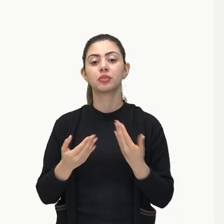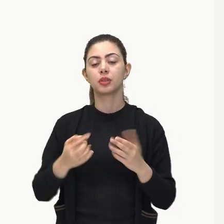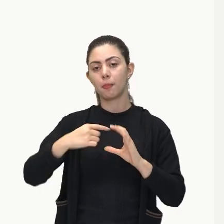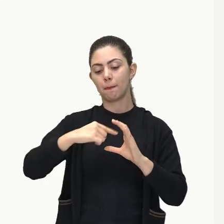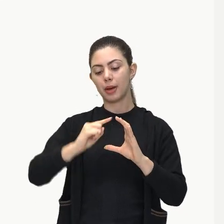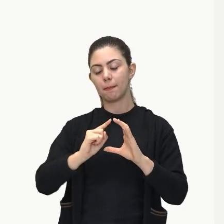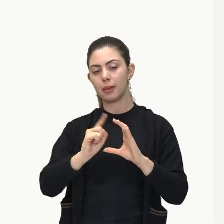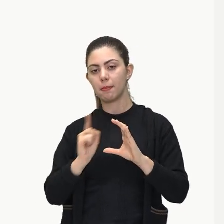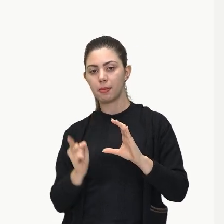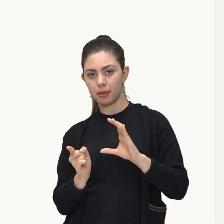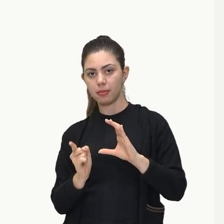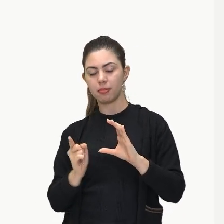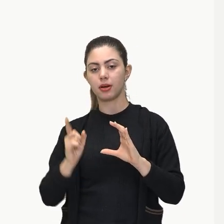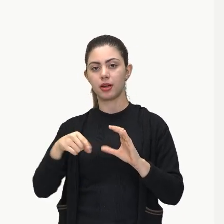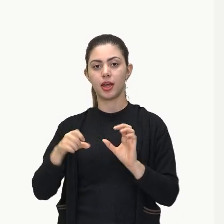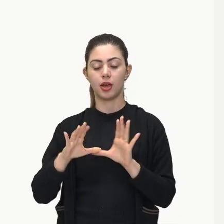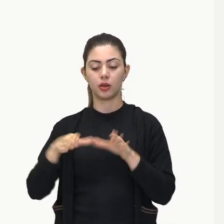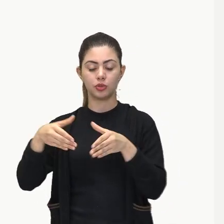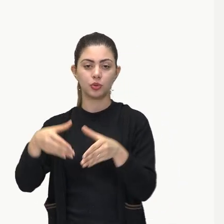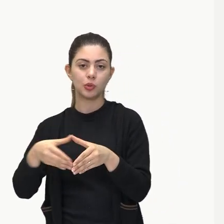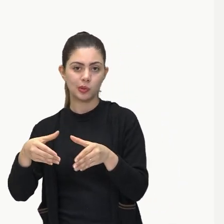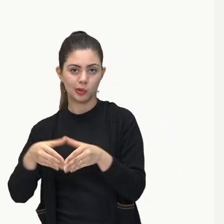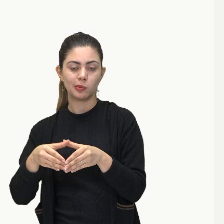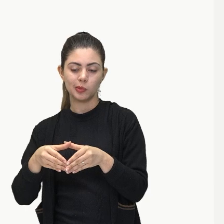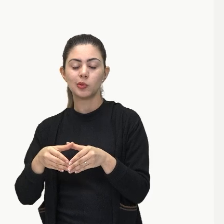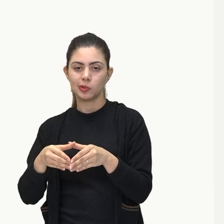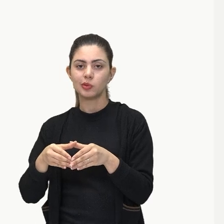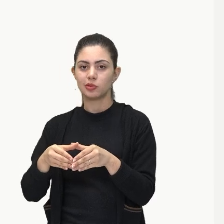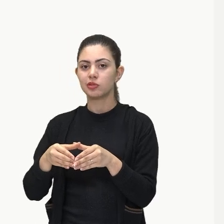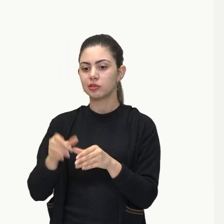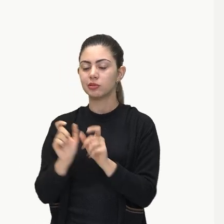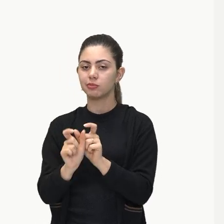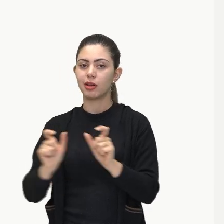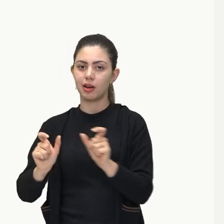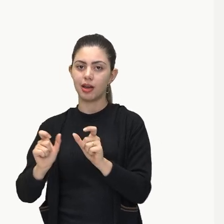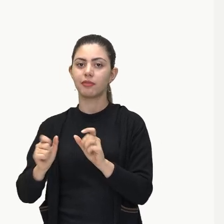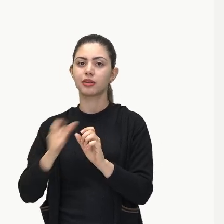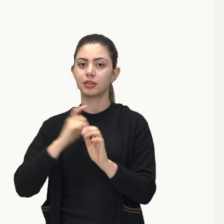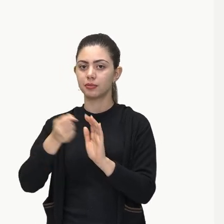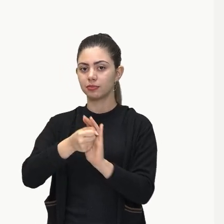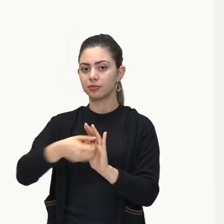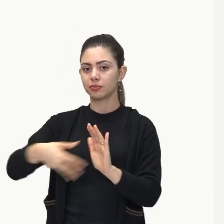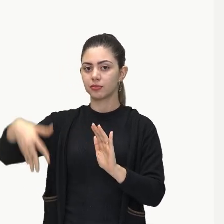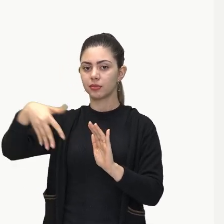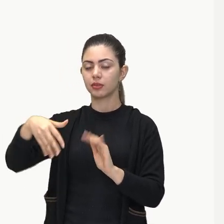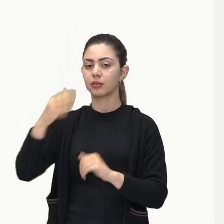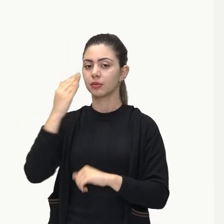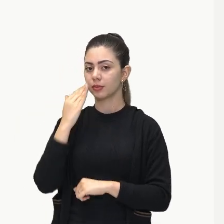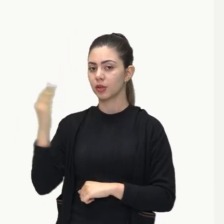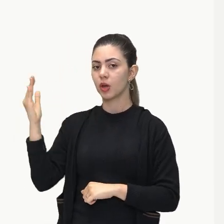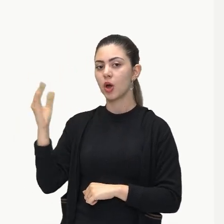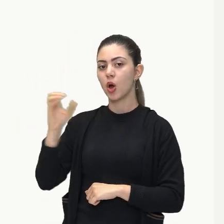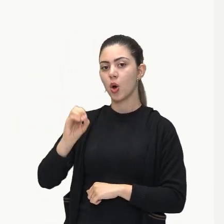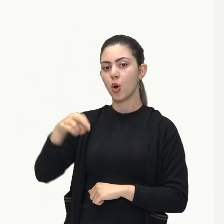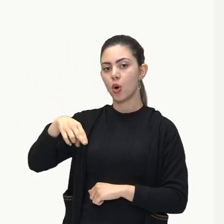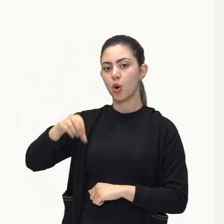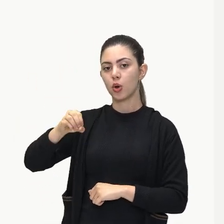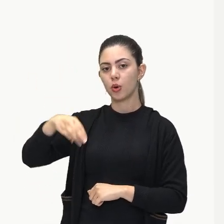uma categoria de palavras, de figuras de linguagem, que a gente vai chamar de onomatopeia.